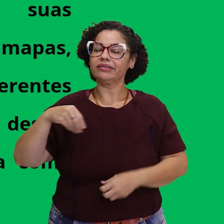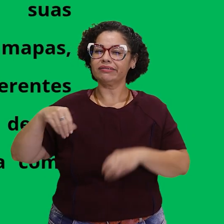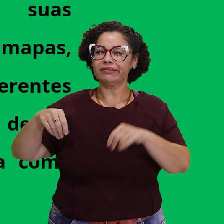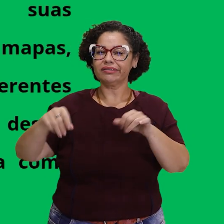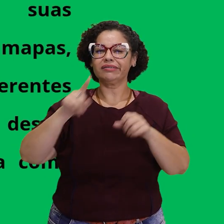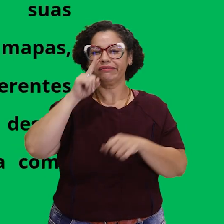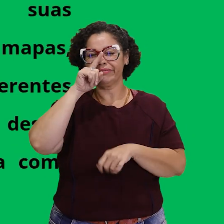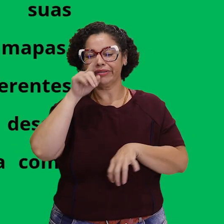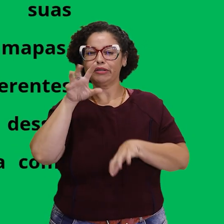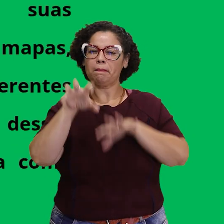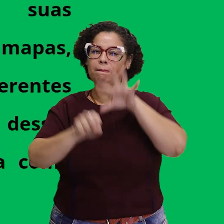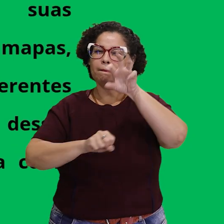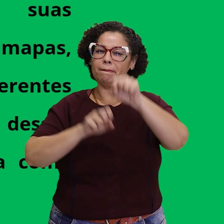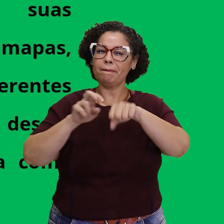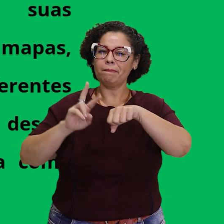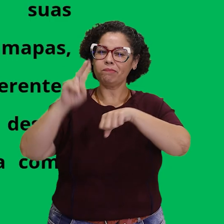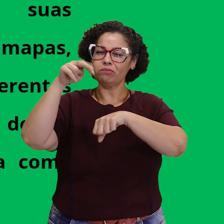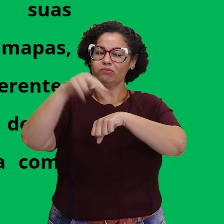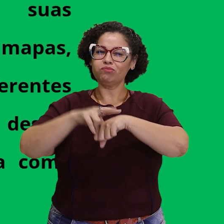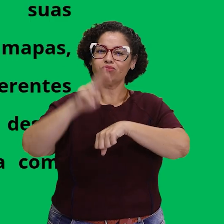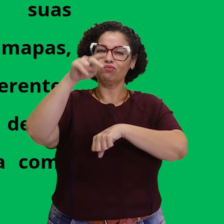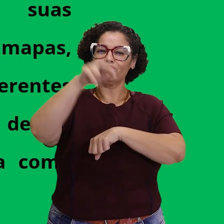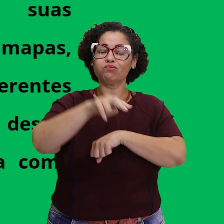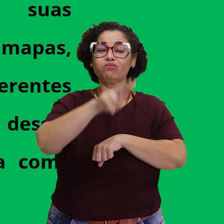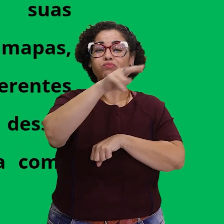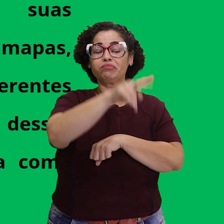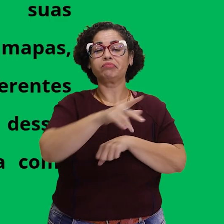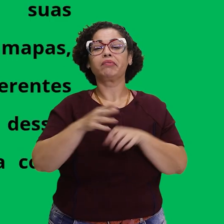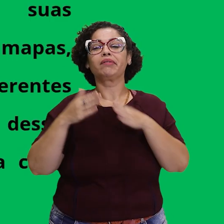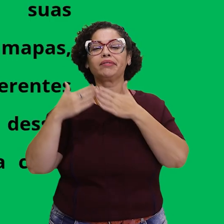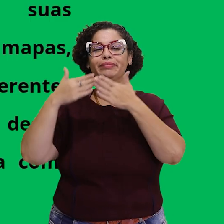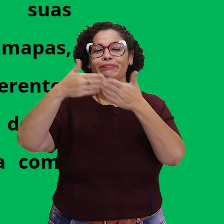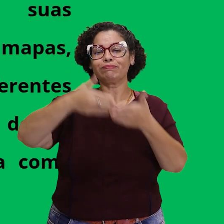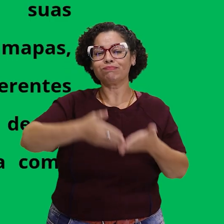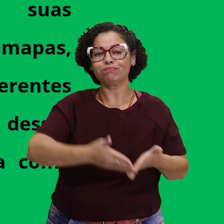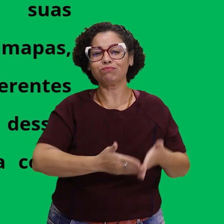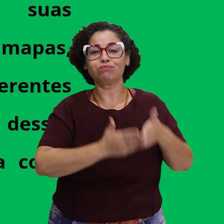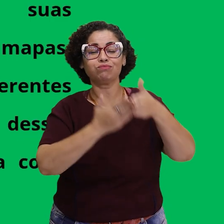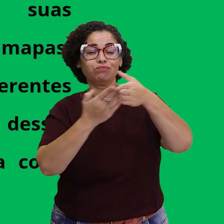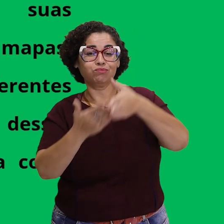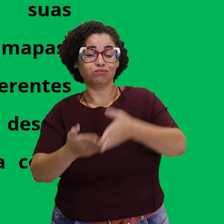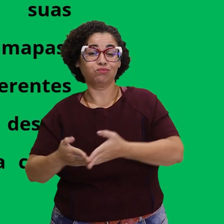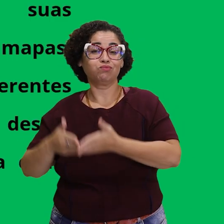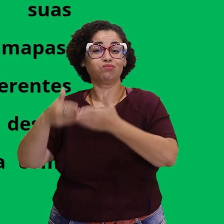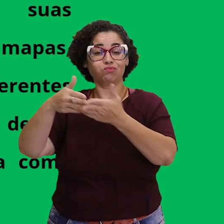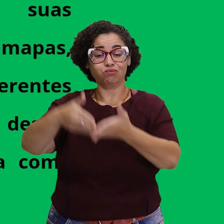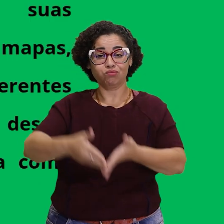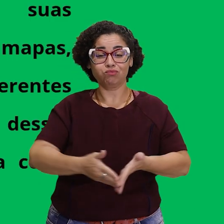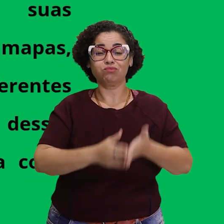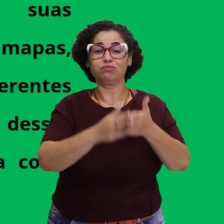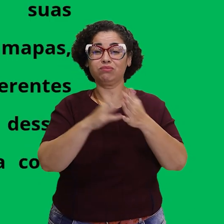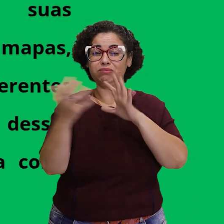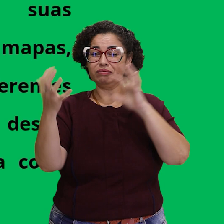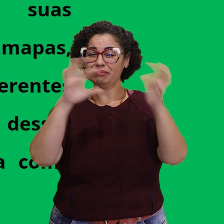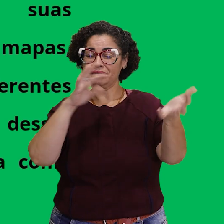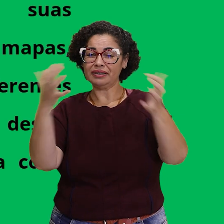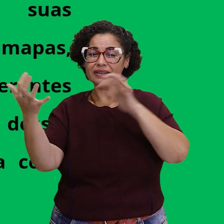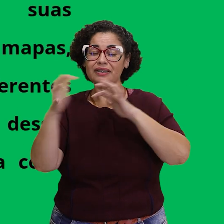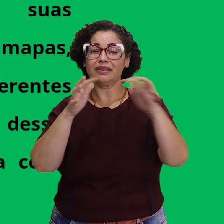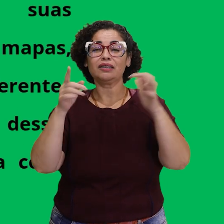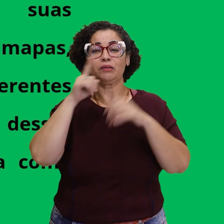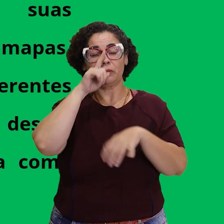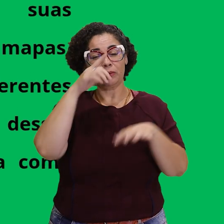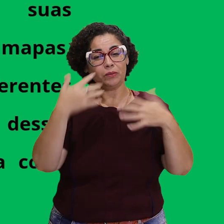selvas densas, escalam montanhas imponentes ou navegam por oceanos vastos, enfrentando